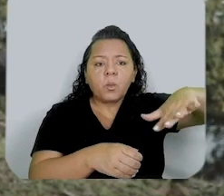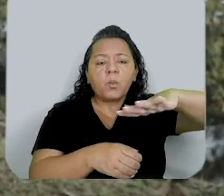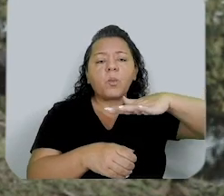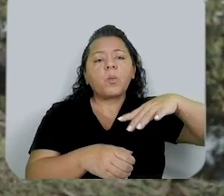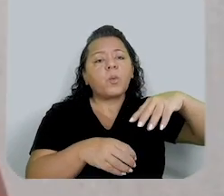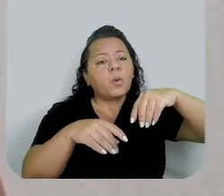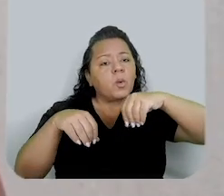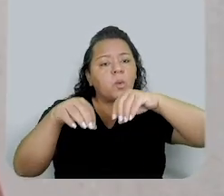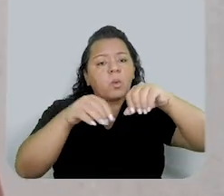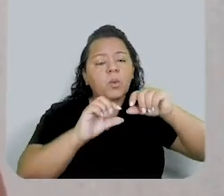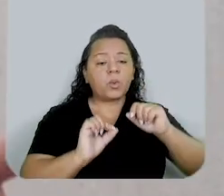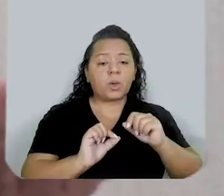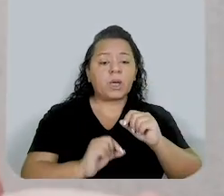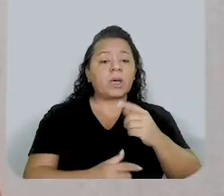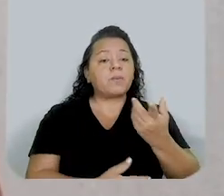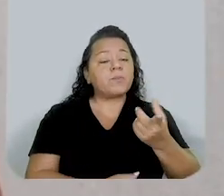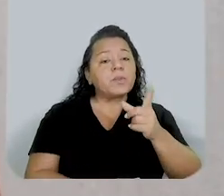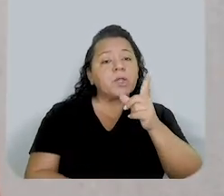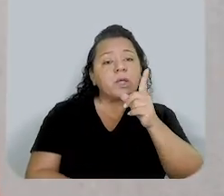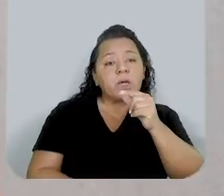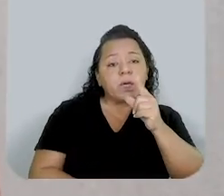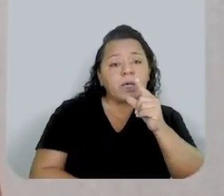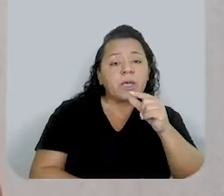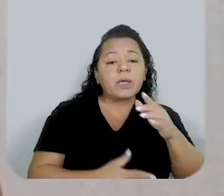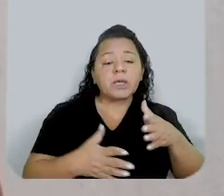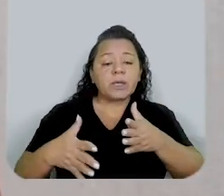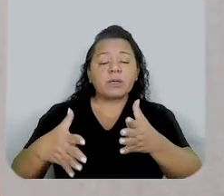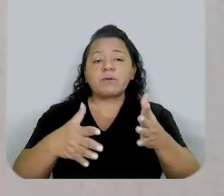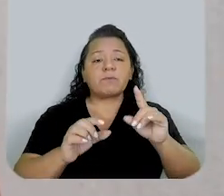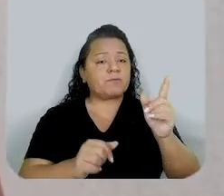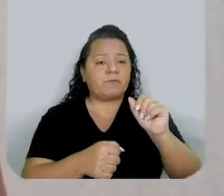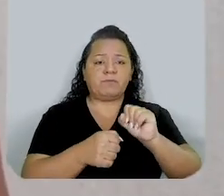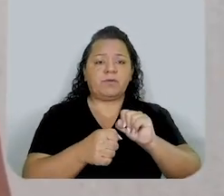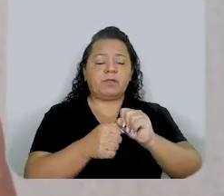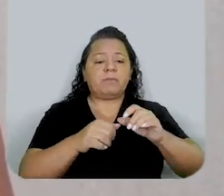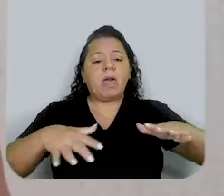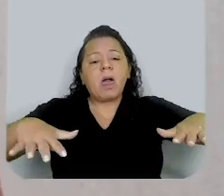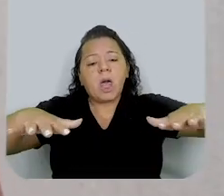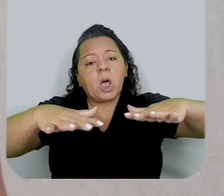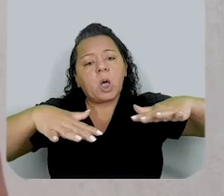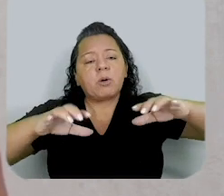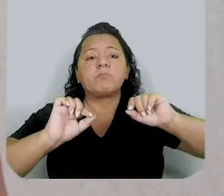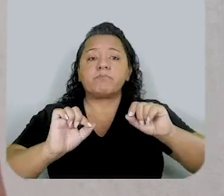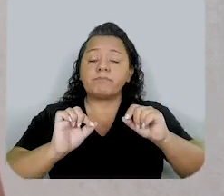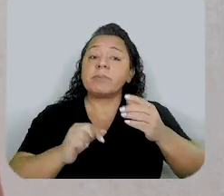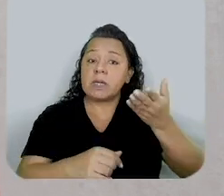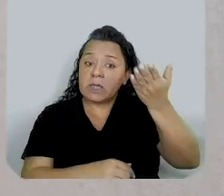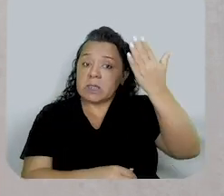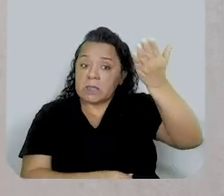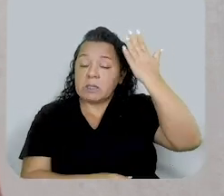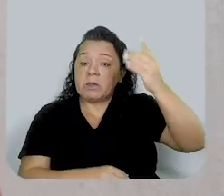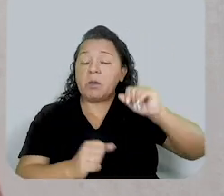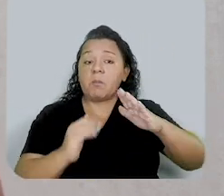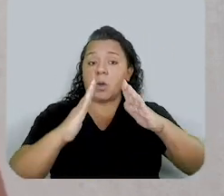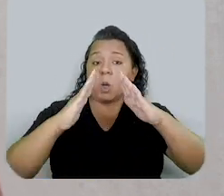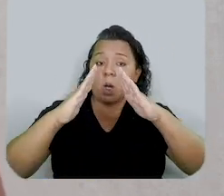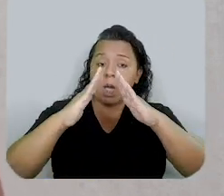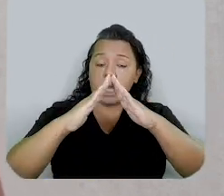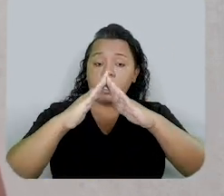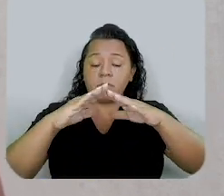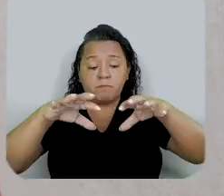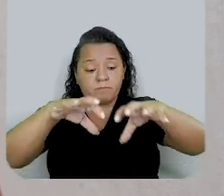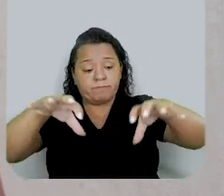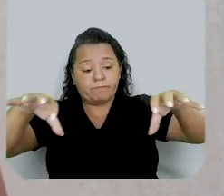de solo, não. Quando eu morava lá na comunidade, eu lembro que o rio, né, quando